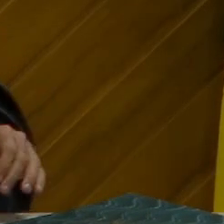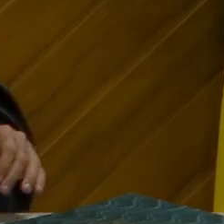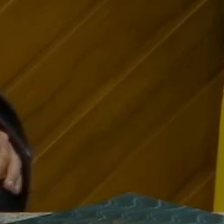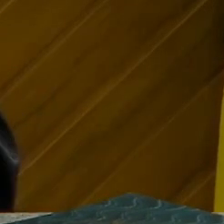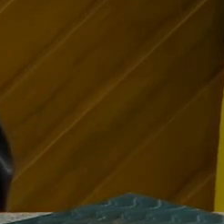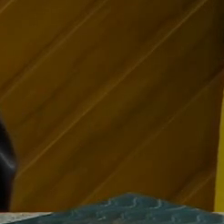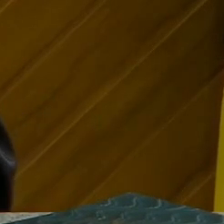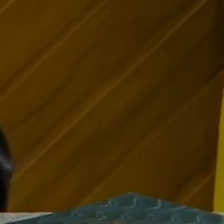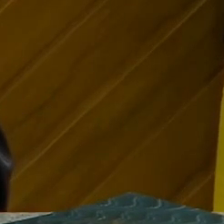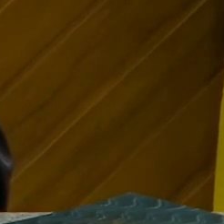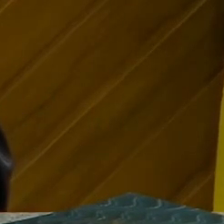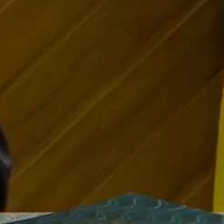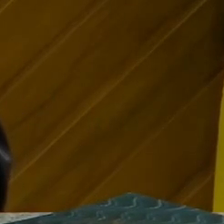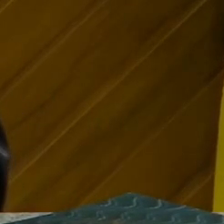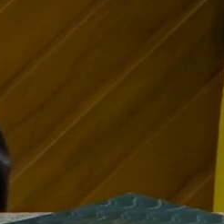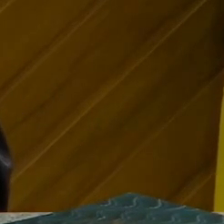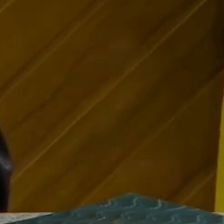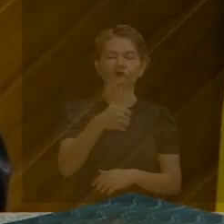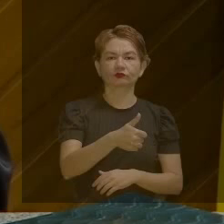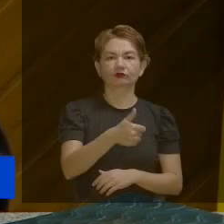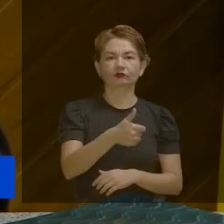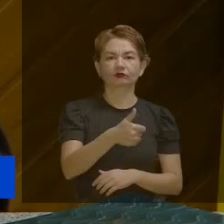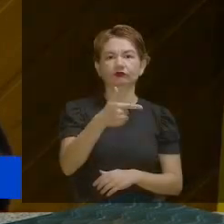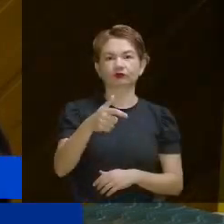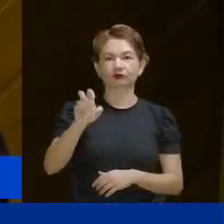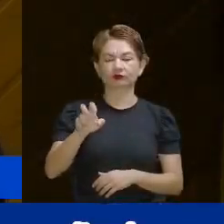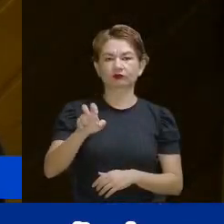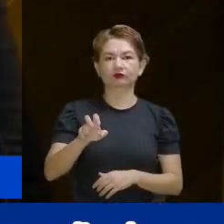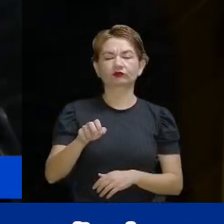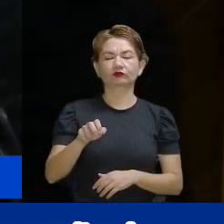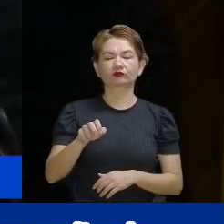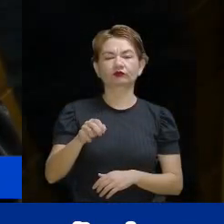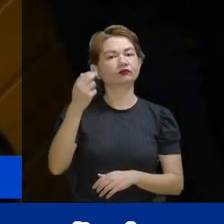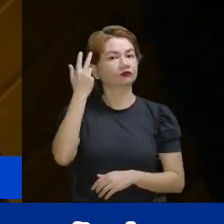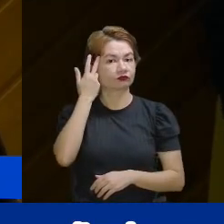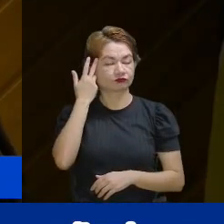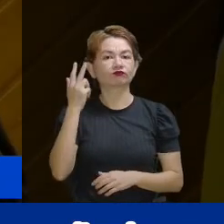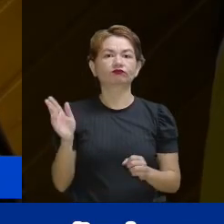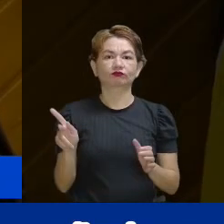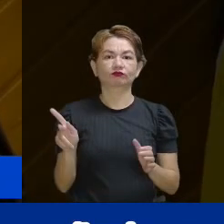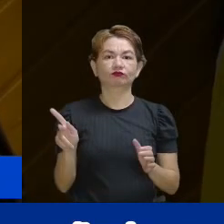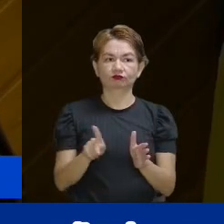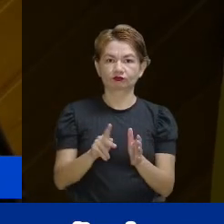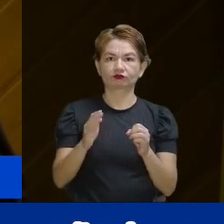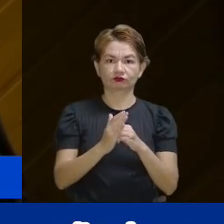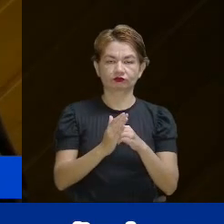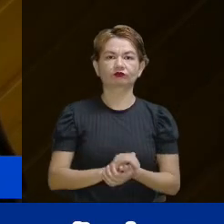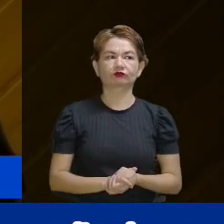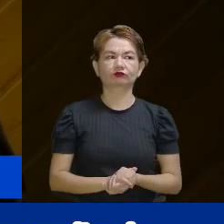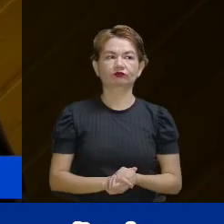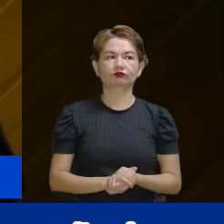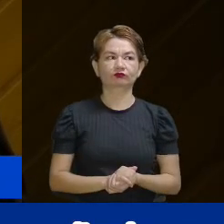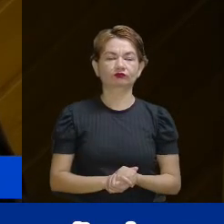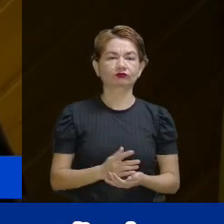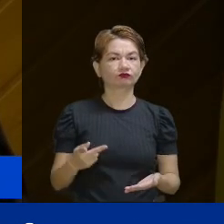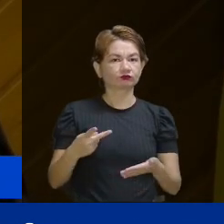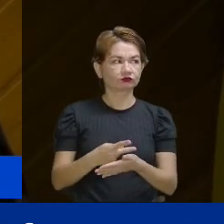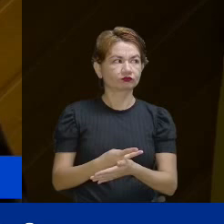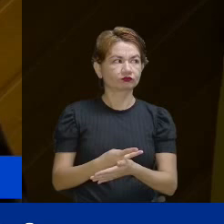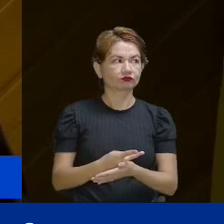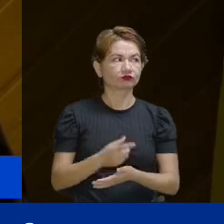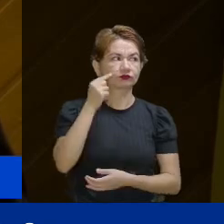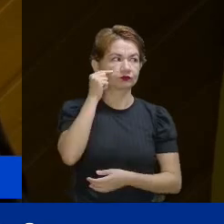Declara aberta a 125ª Sessão Judiciária Ordinária do Tribunal Regional Eleitoral do Amapá, a ser realizada